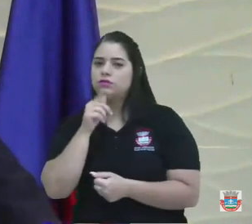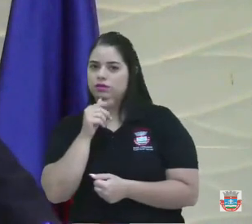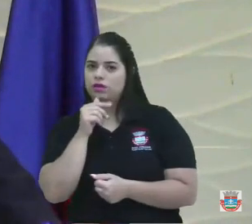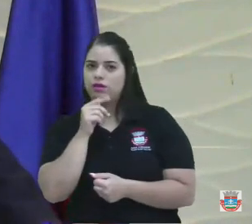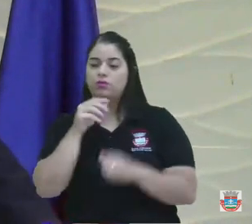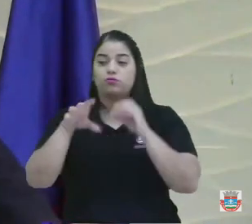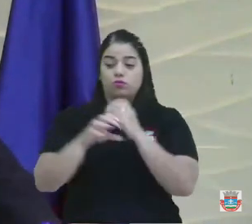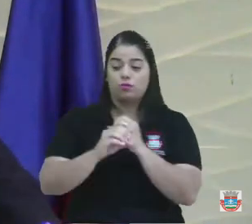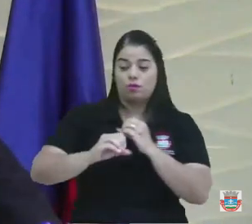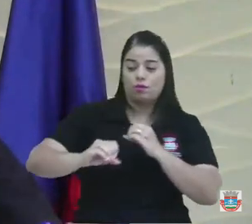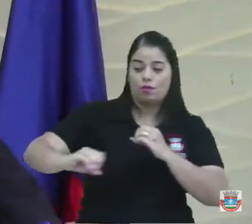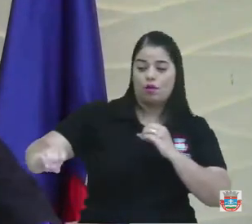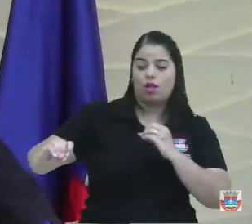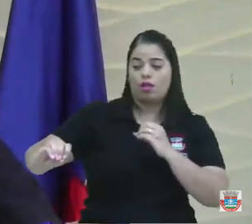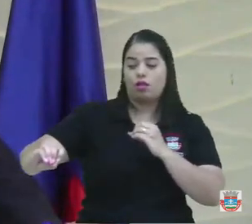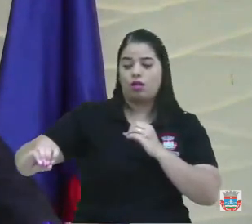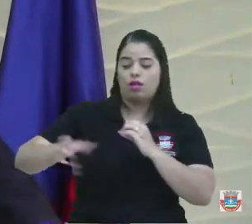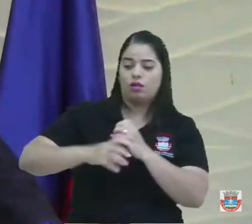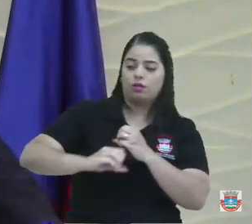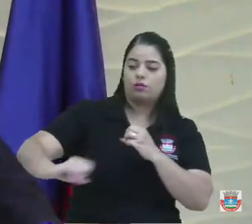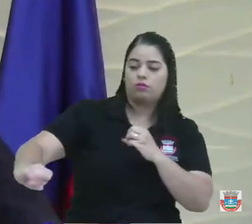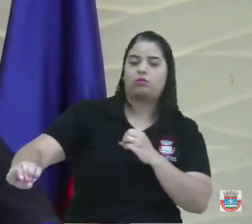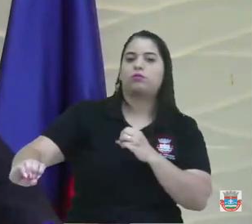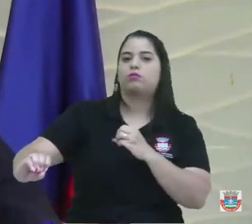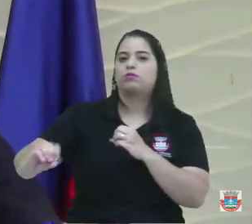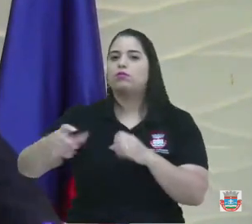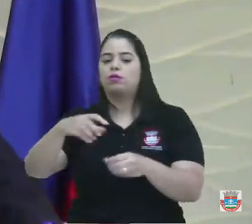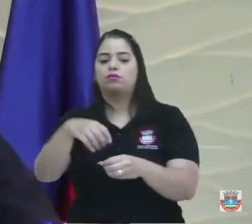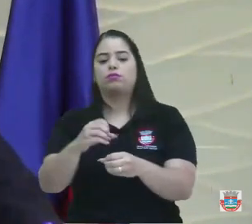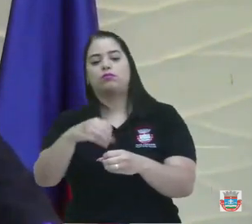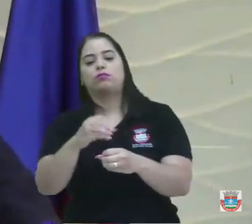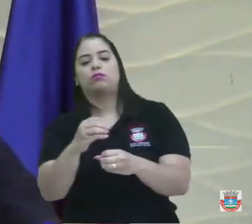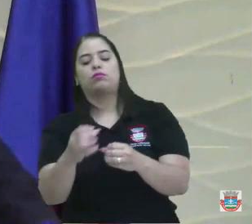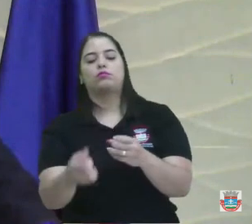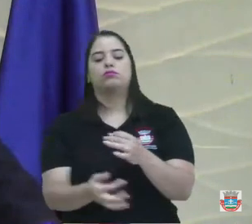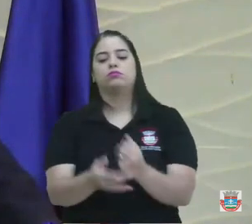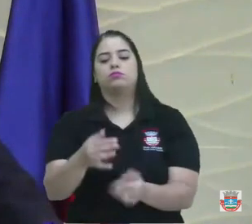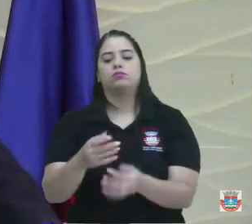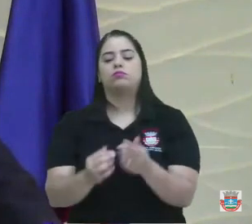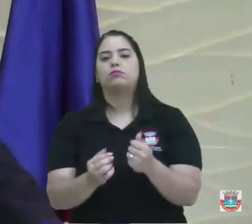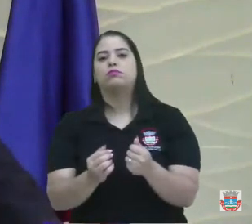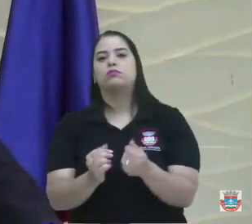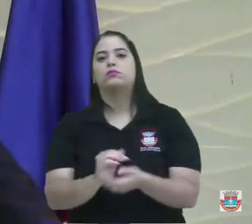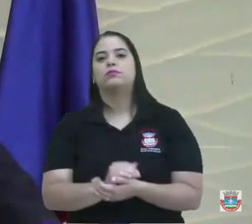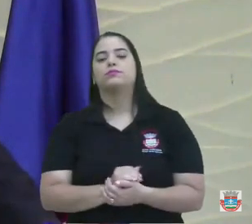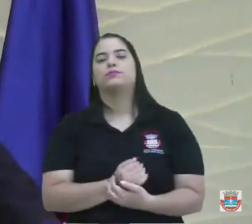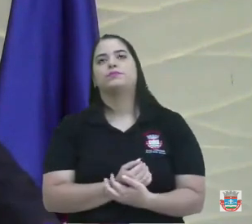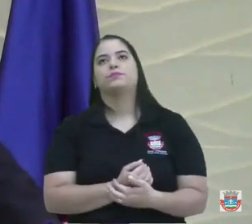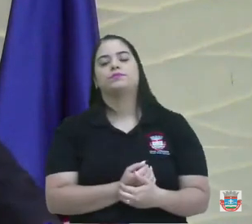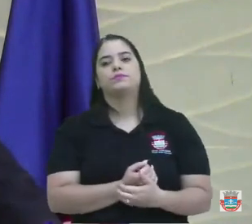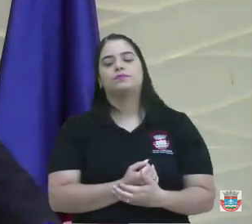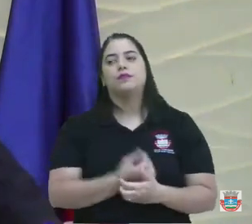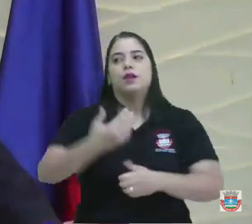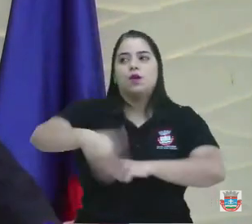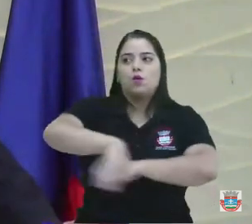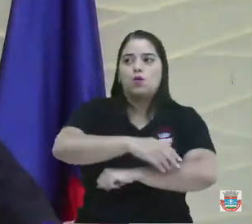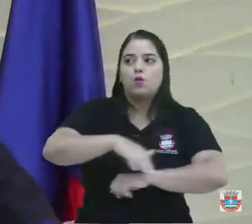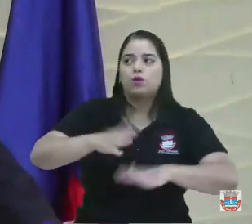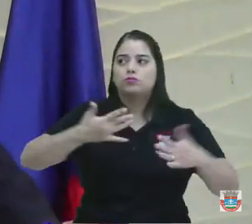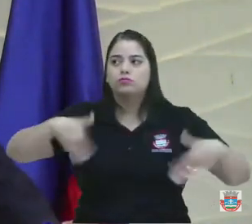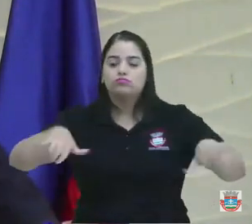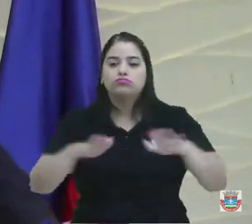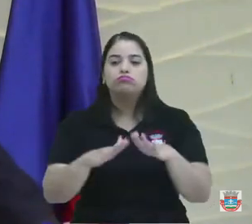dia 24, nós soltou água com mais abundância para o bairro. Graças a Deus, quase todas as ruas já estão,